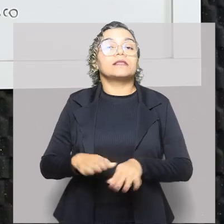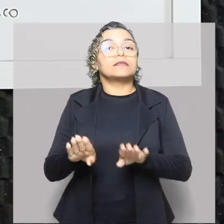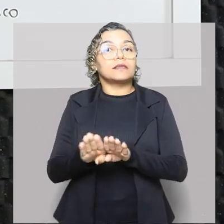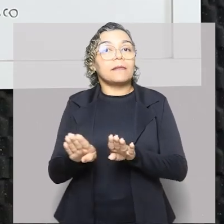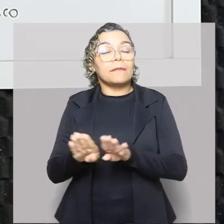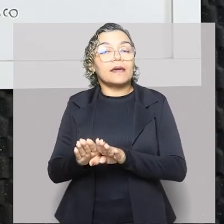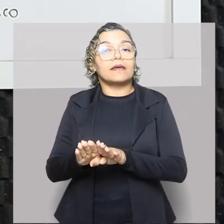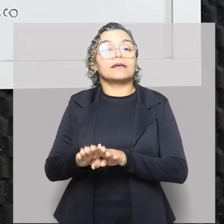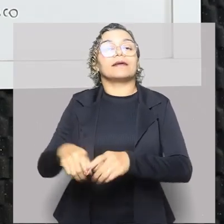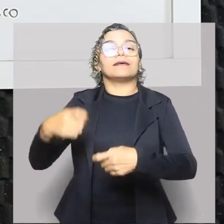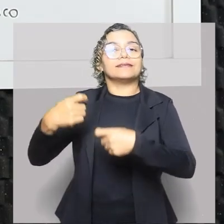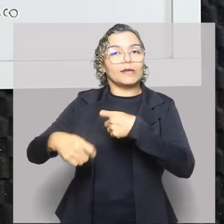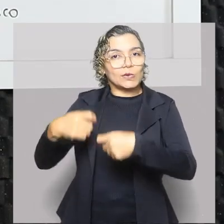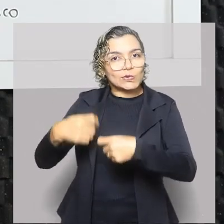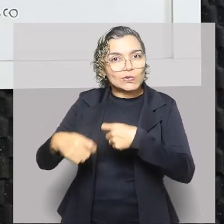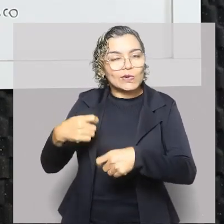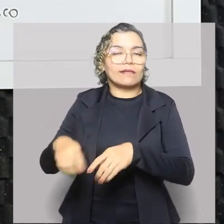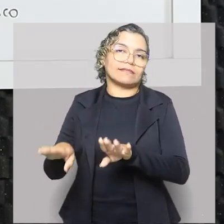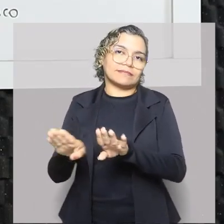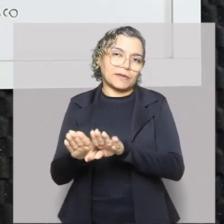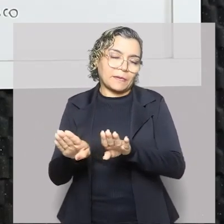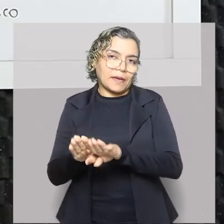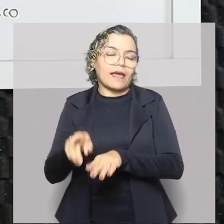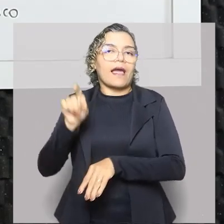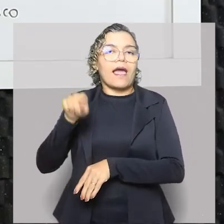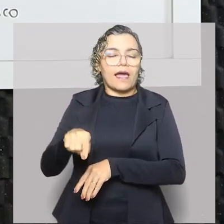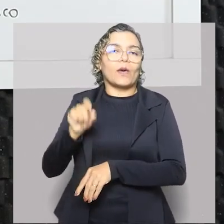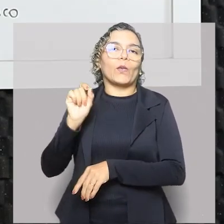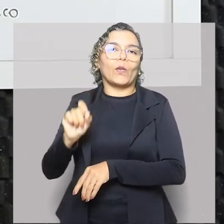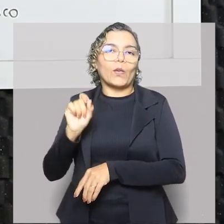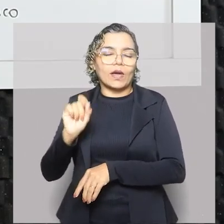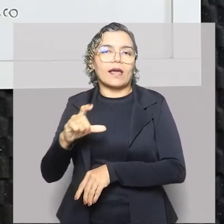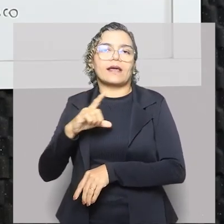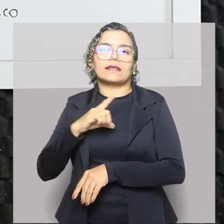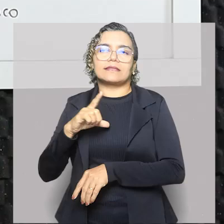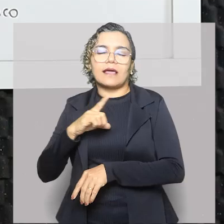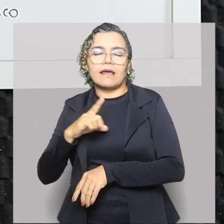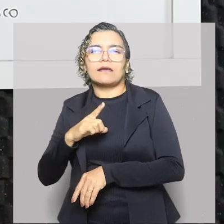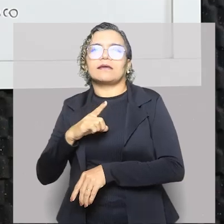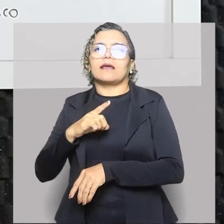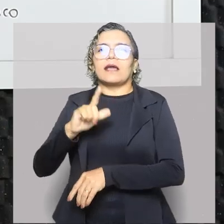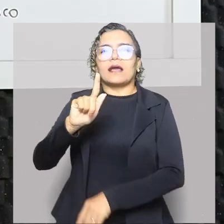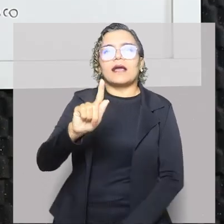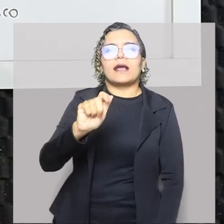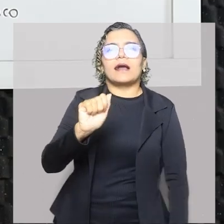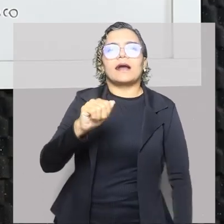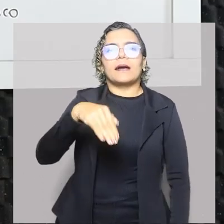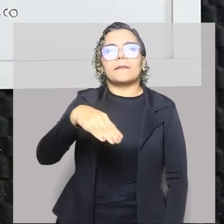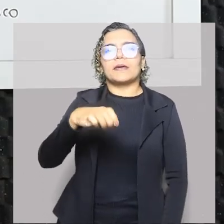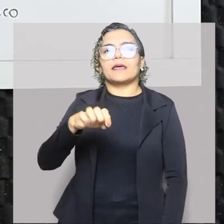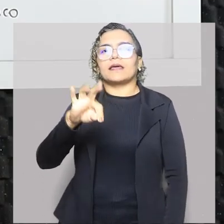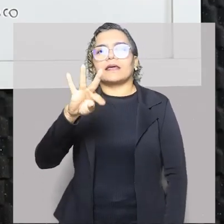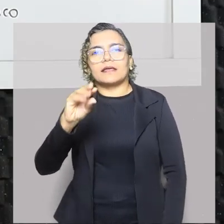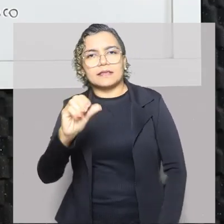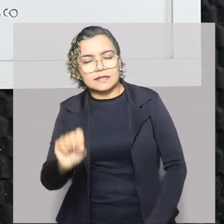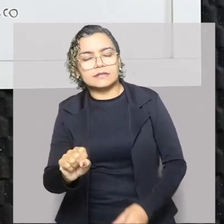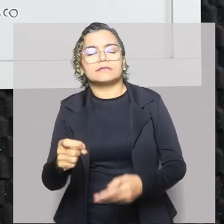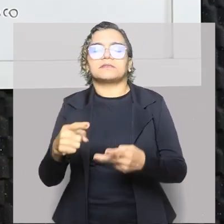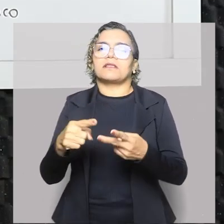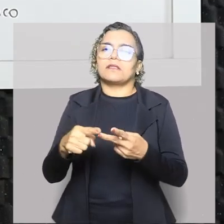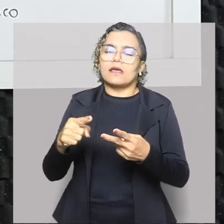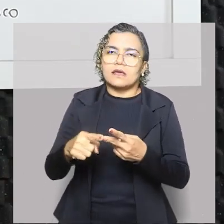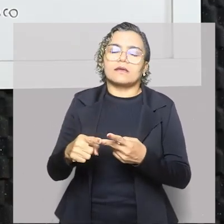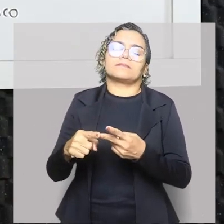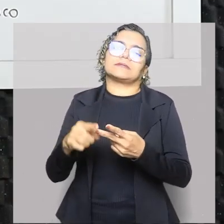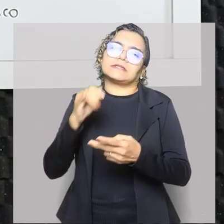tem a reprodução sexuada, que é aquela que vai envolver gametas, aquela que aumenta a variabilidade